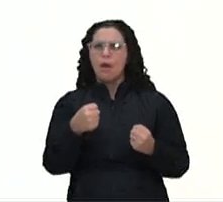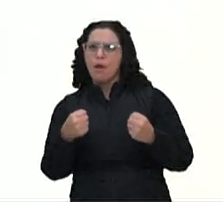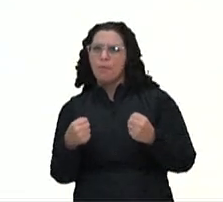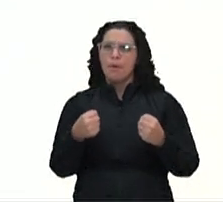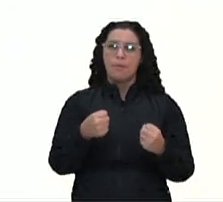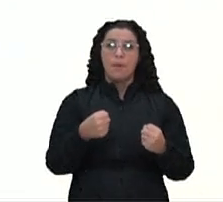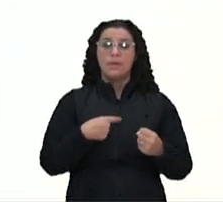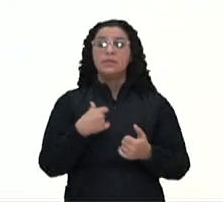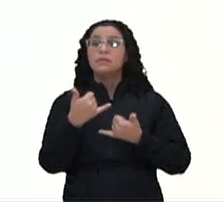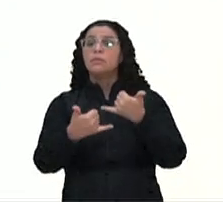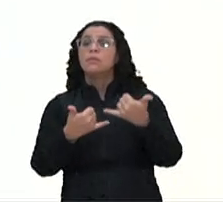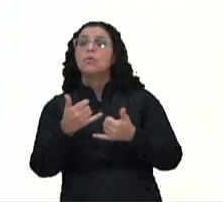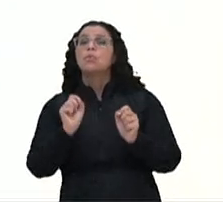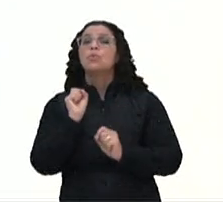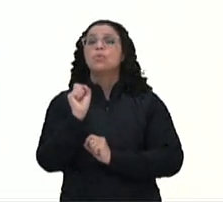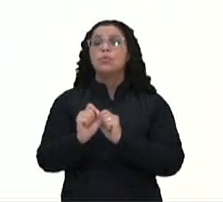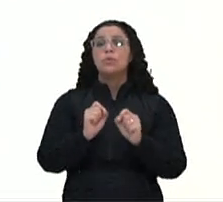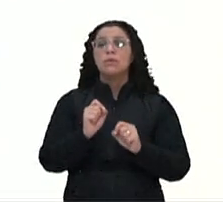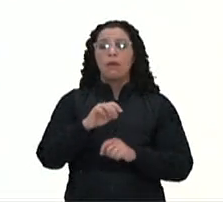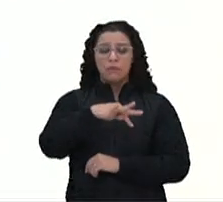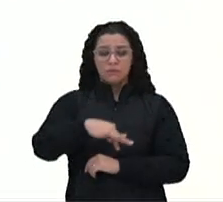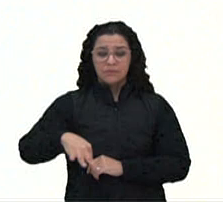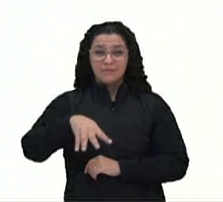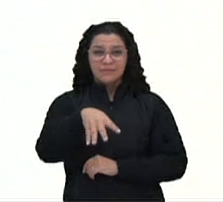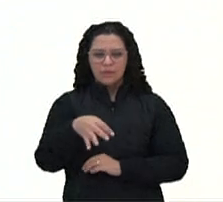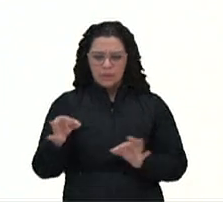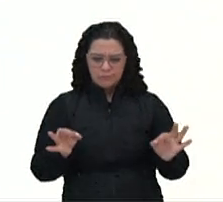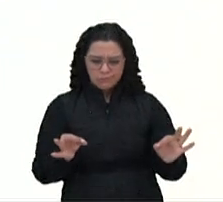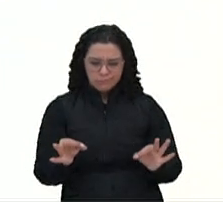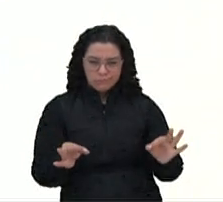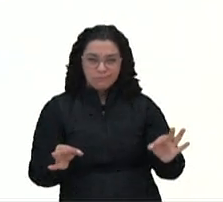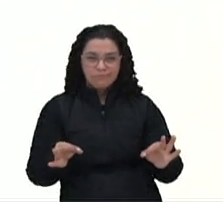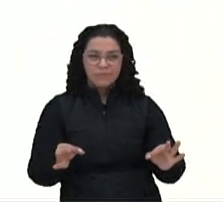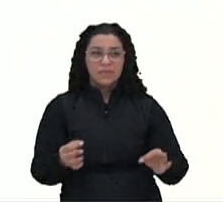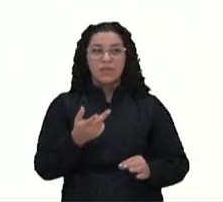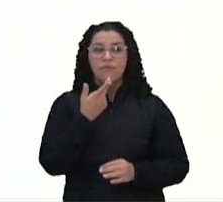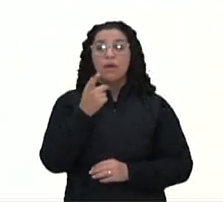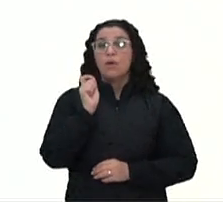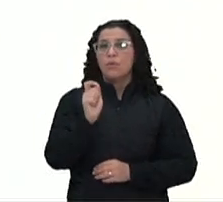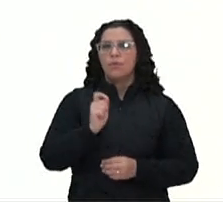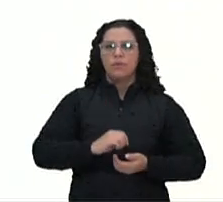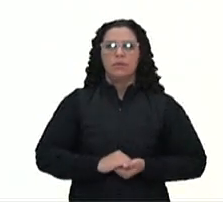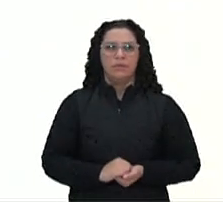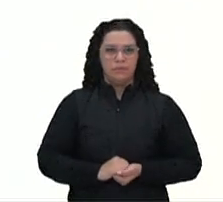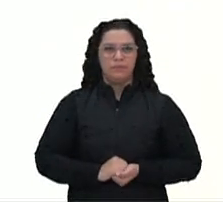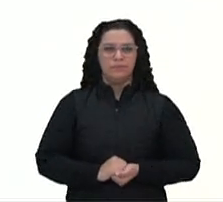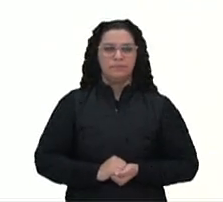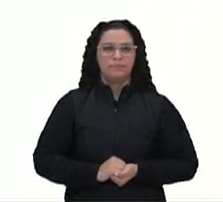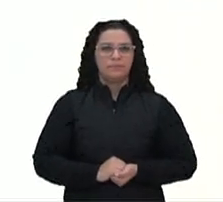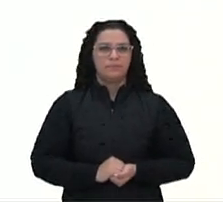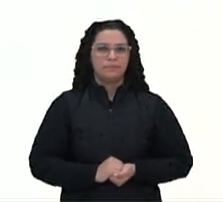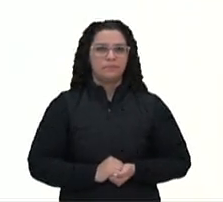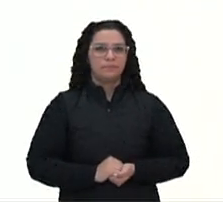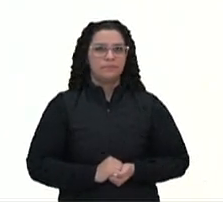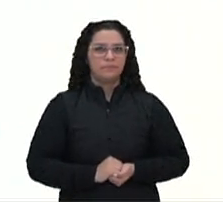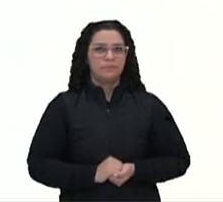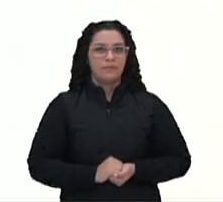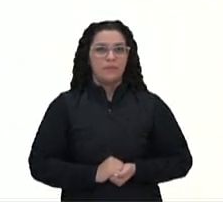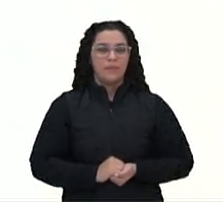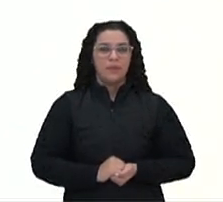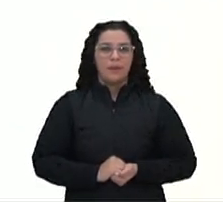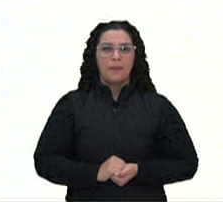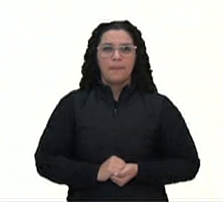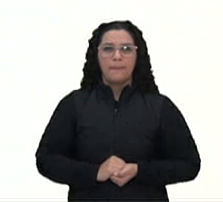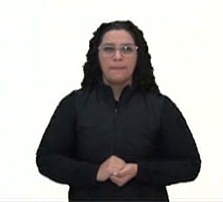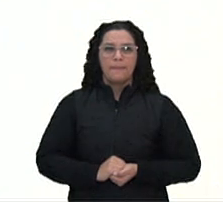eles estão jogando o xadrez. Então aqui embaixo diz assim, ó. This is chess boxing.